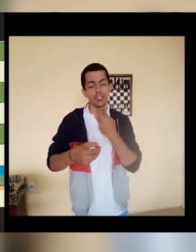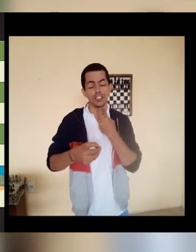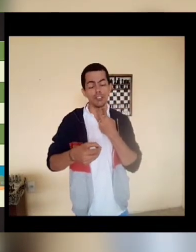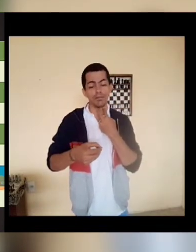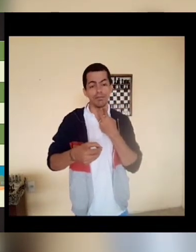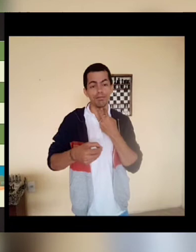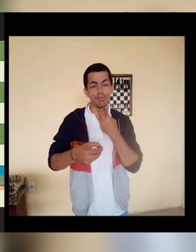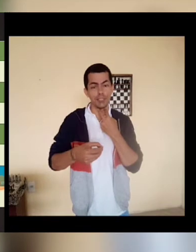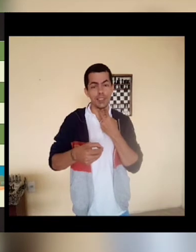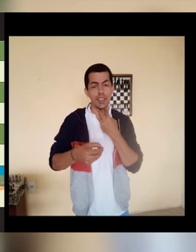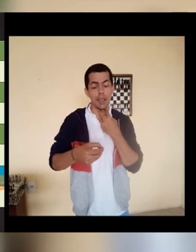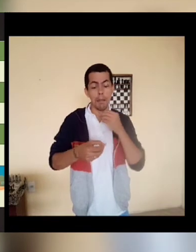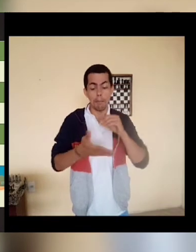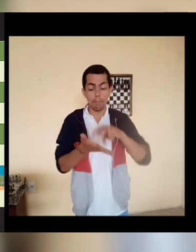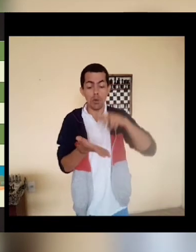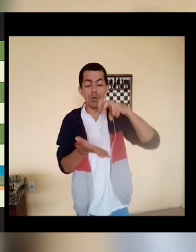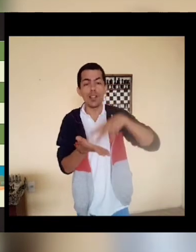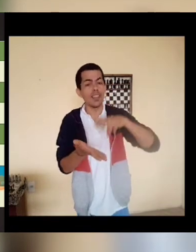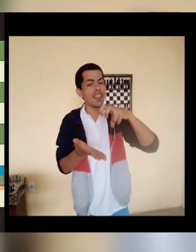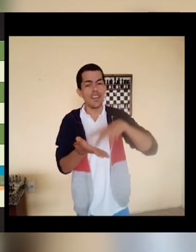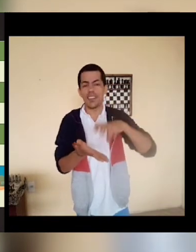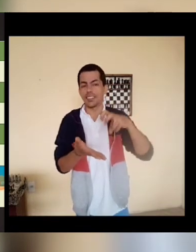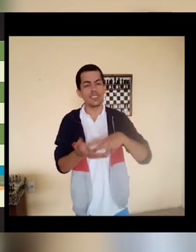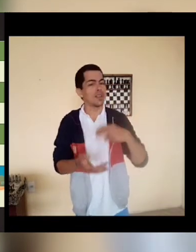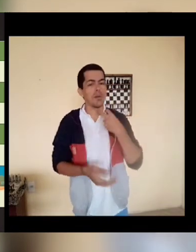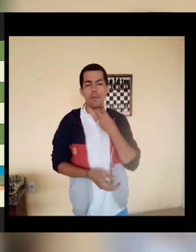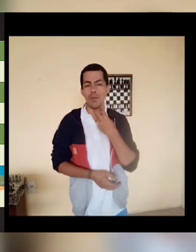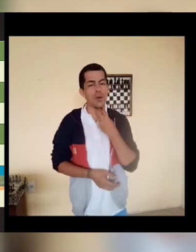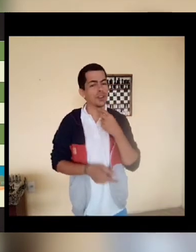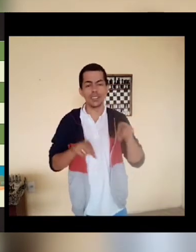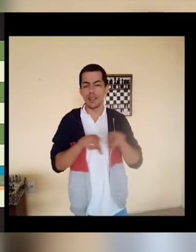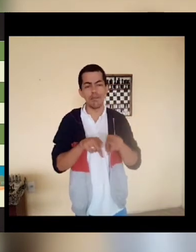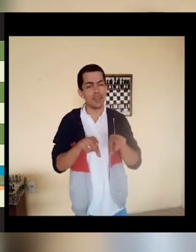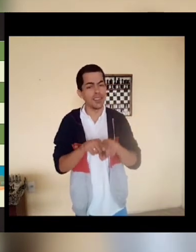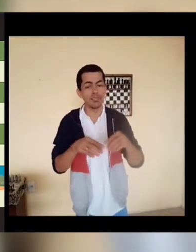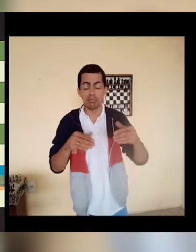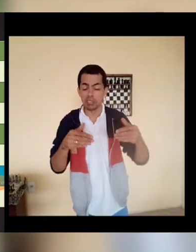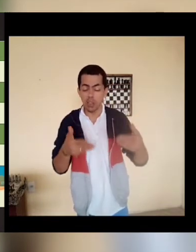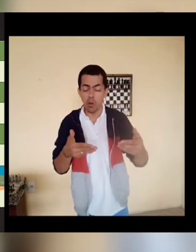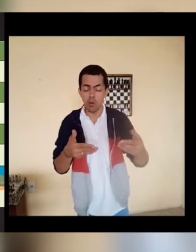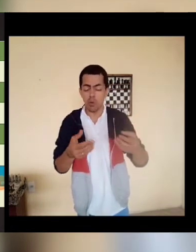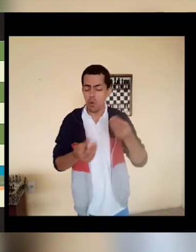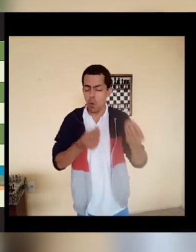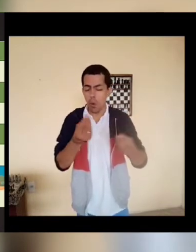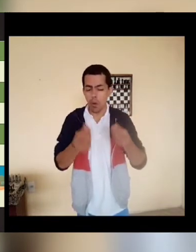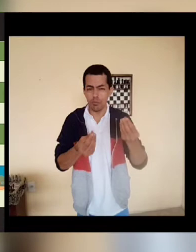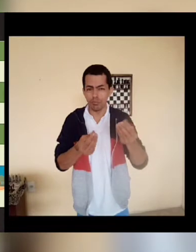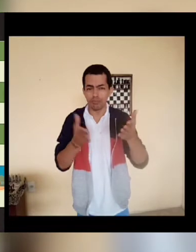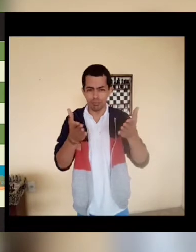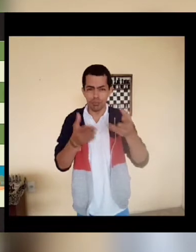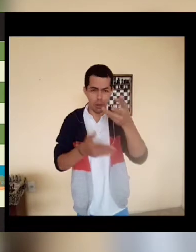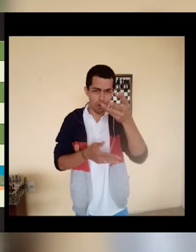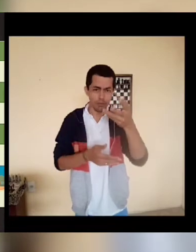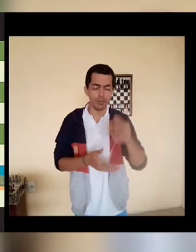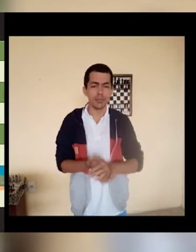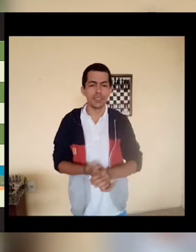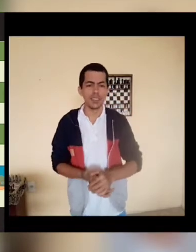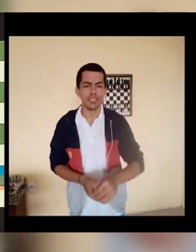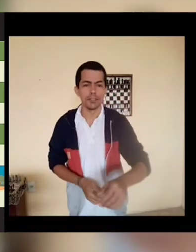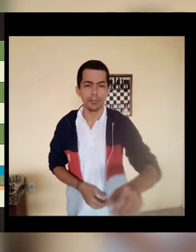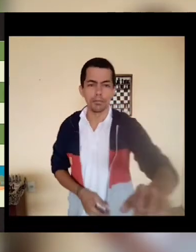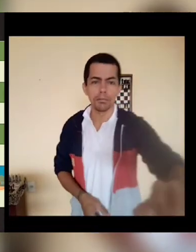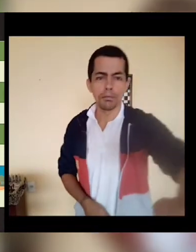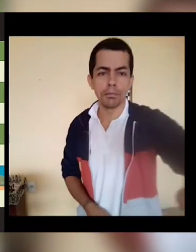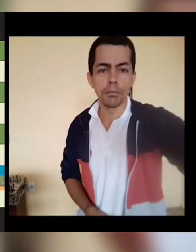Voltar é uma habilidade que o peão não tem, ele não pode voltar e também não pode pular as peças. Ele não tem essa habilidade, ok? Vamos